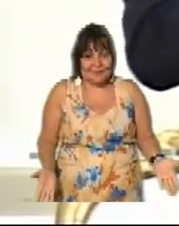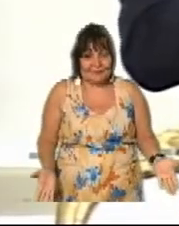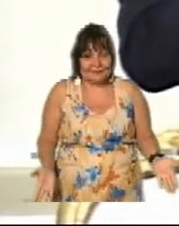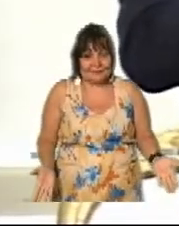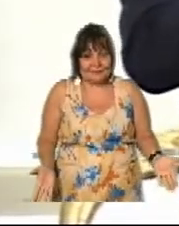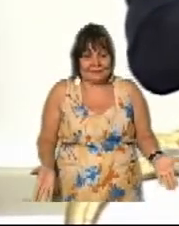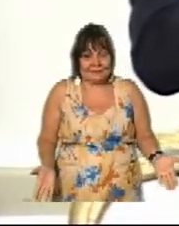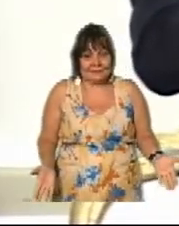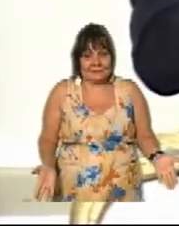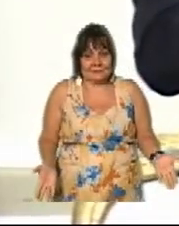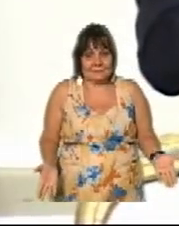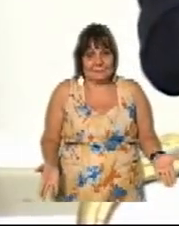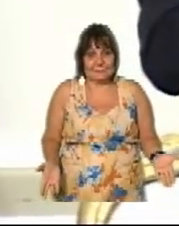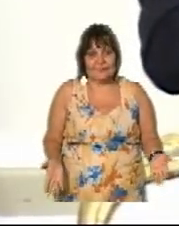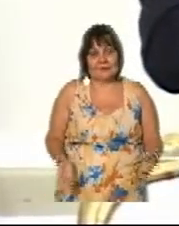acabou o dinheiro.